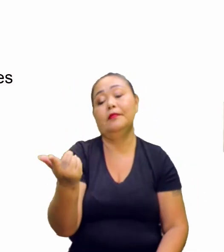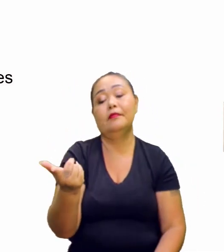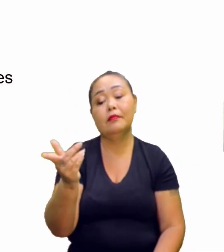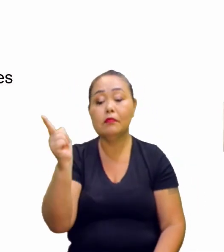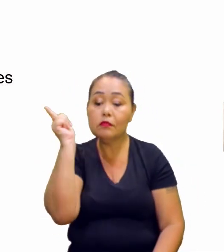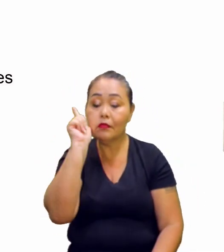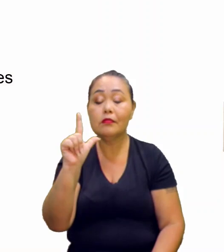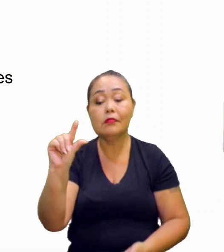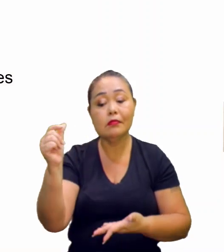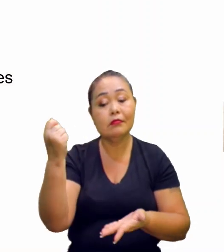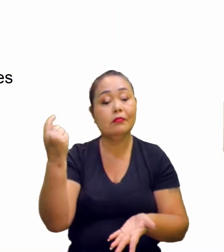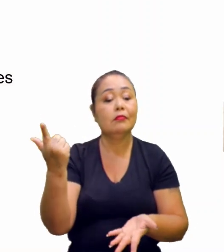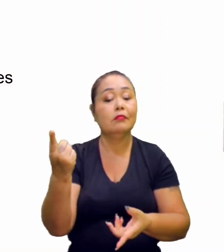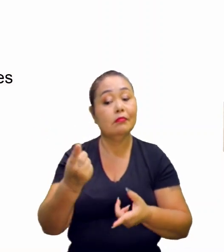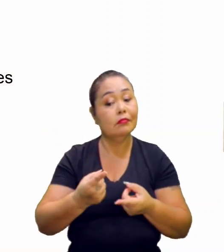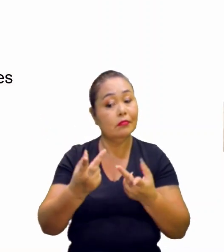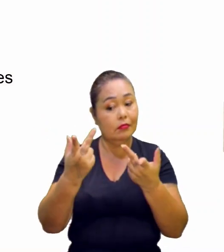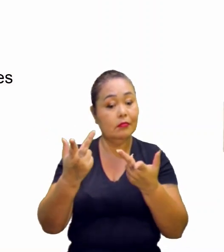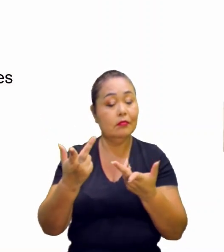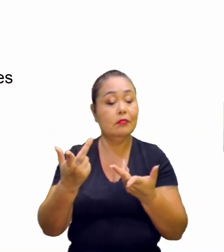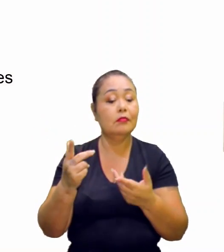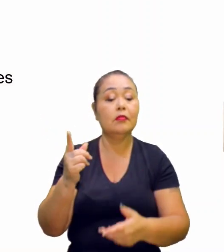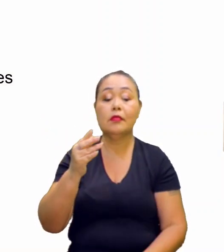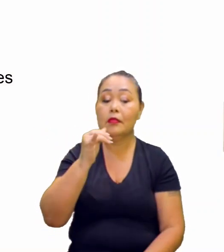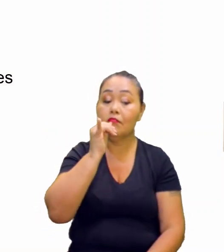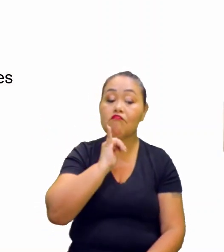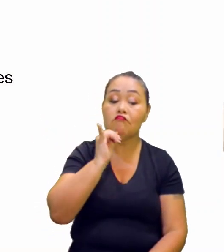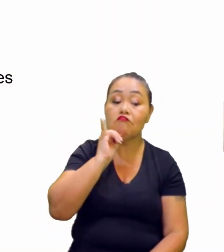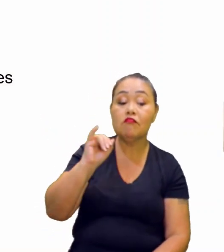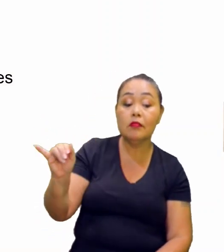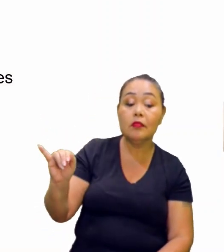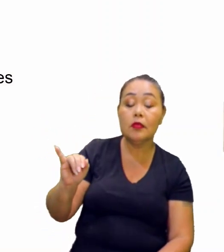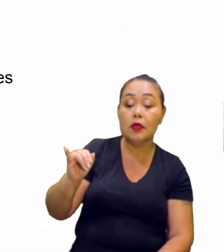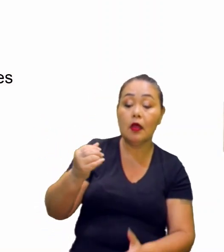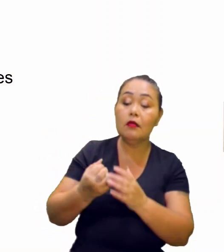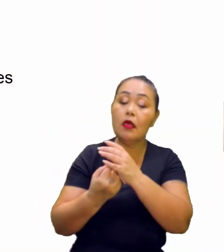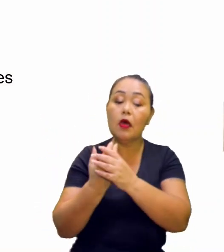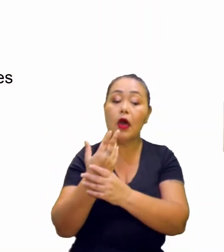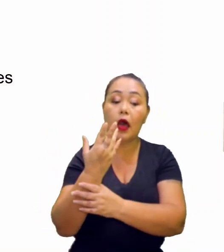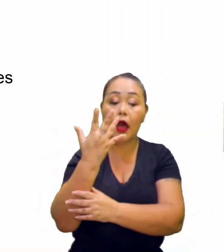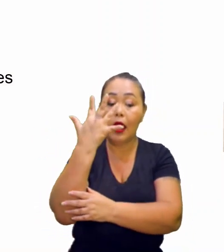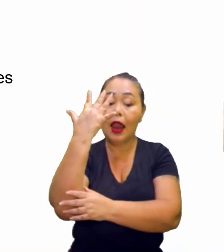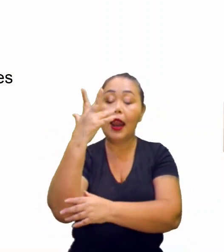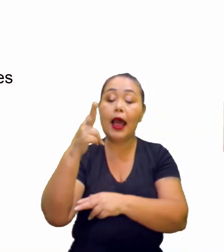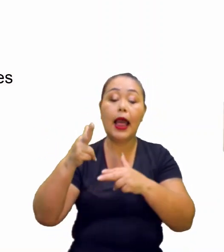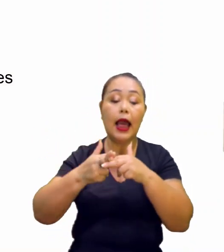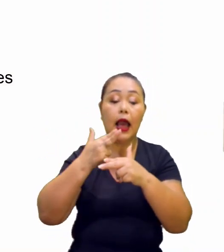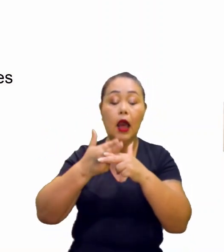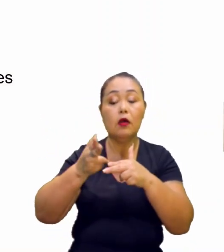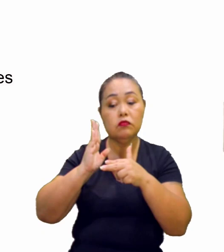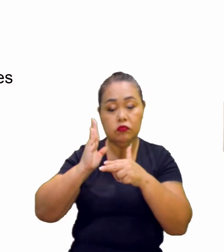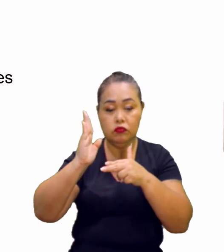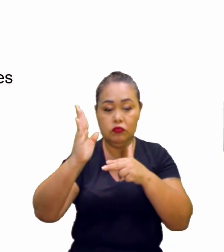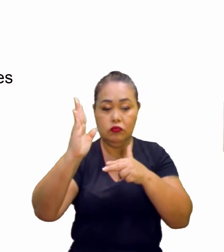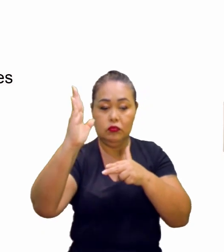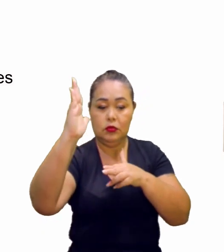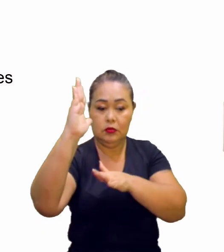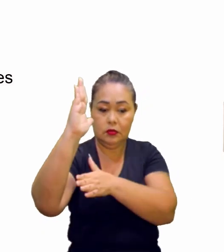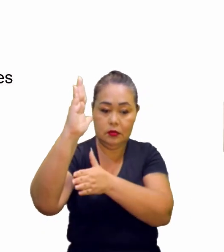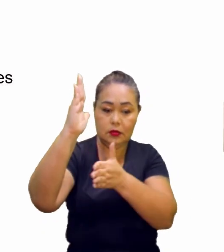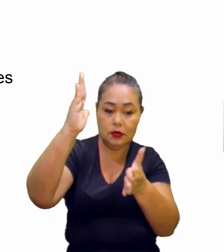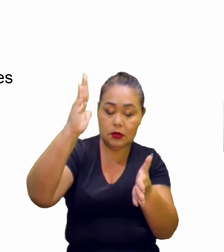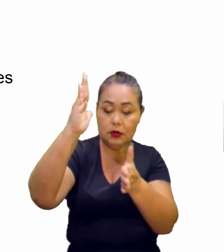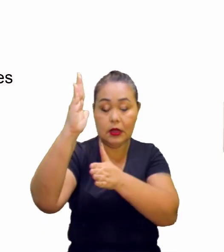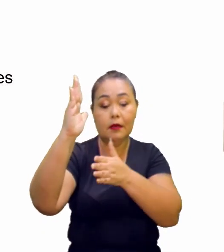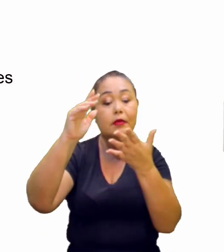tá? O exemplo aqui é o plantio de cacau de forma contínua, no espaçamento de 3